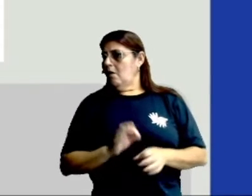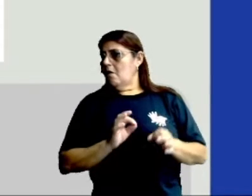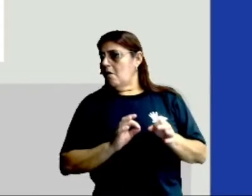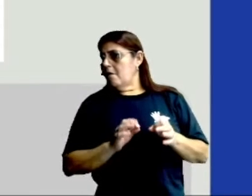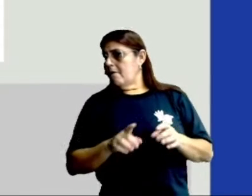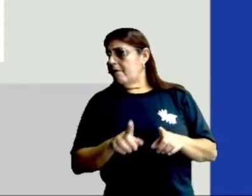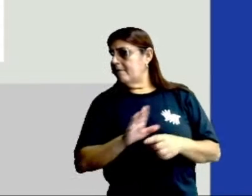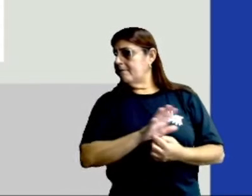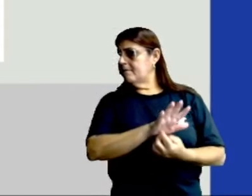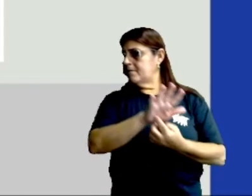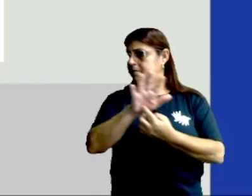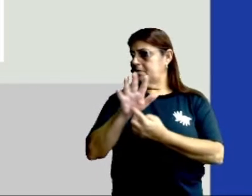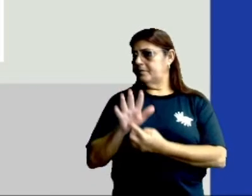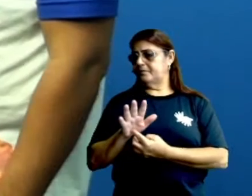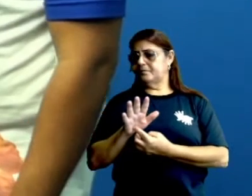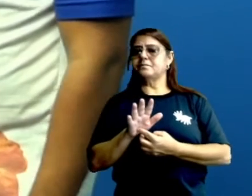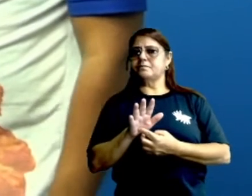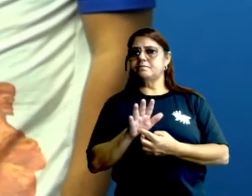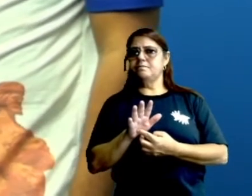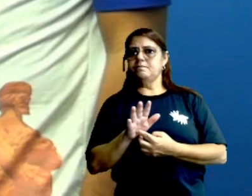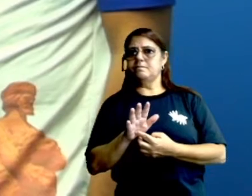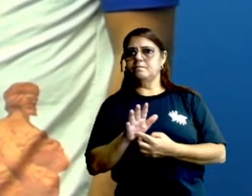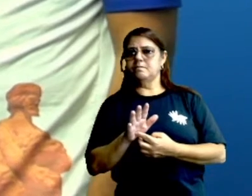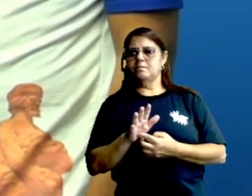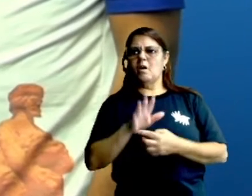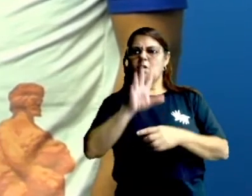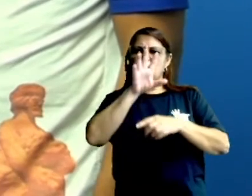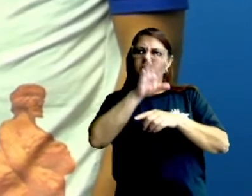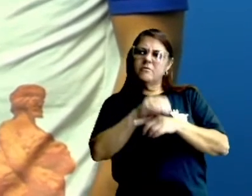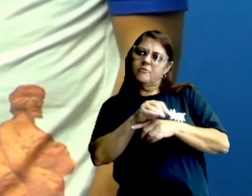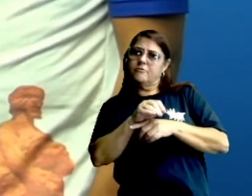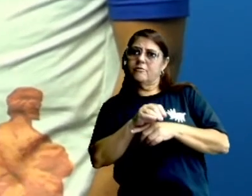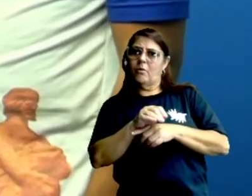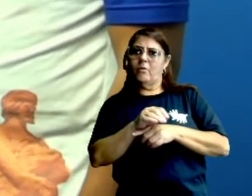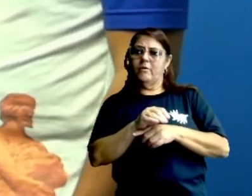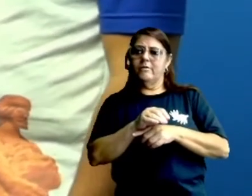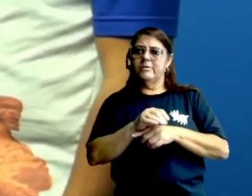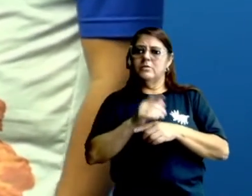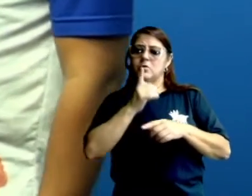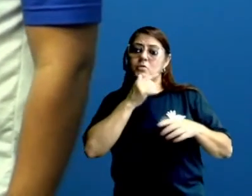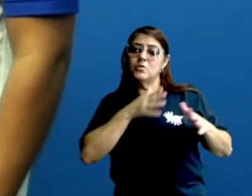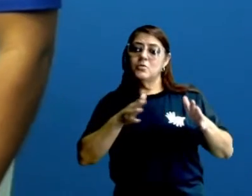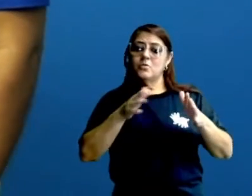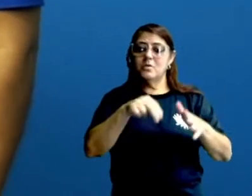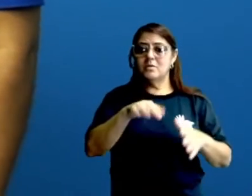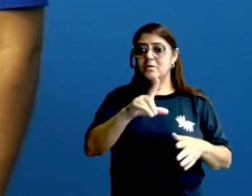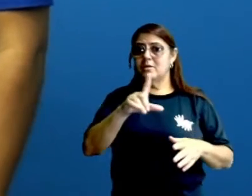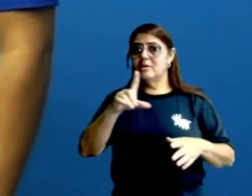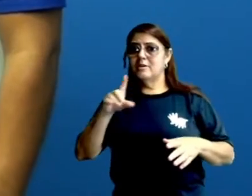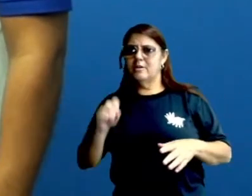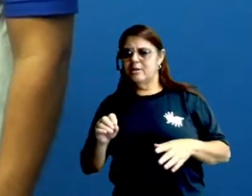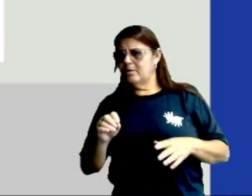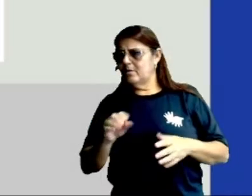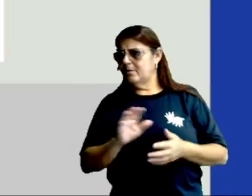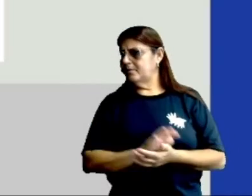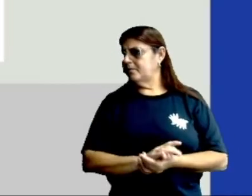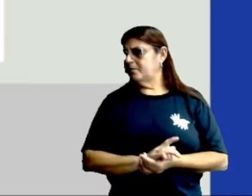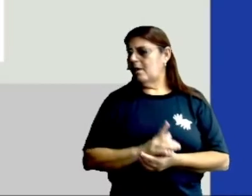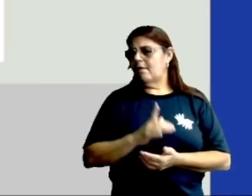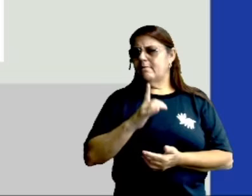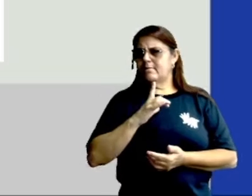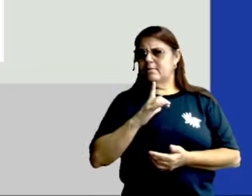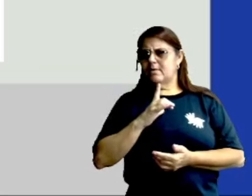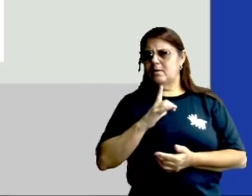é isso aqui porque eu trago para vocês tá é uma imagem do rio Nilo ele no canto lá